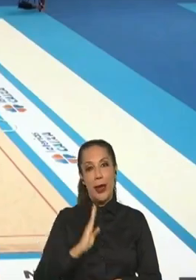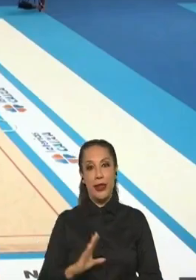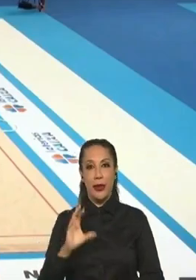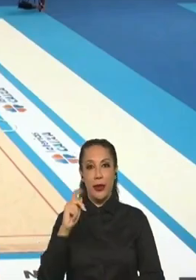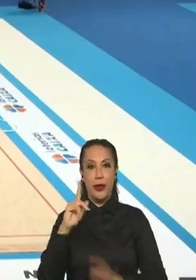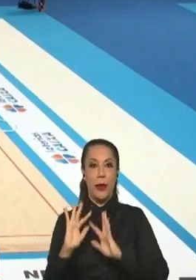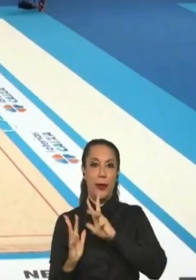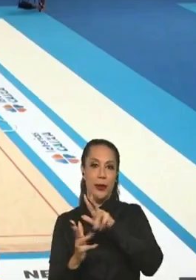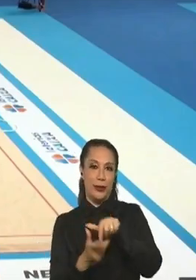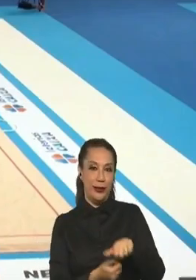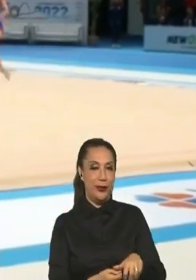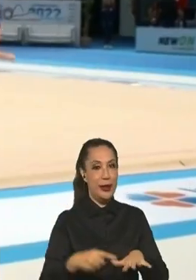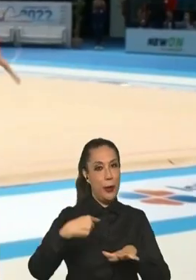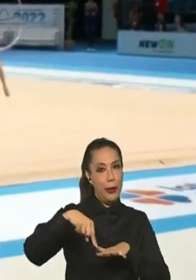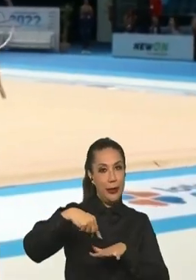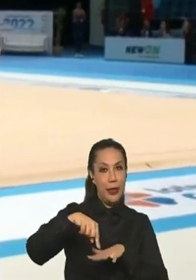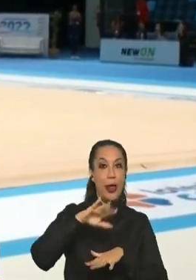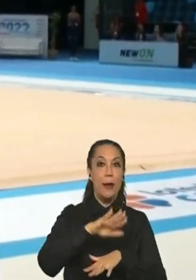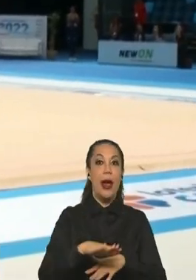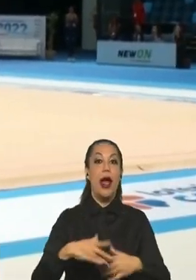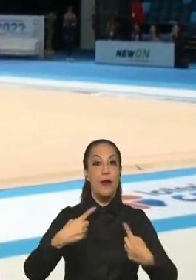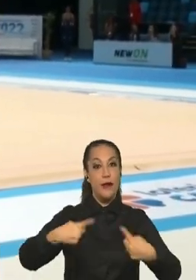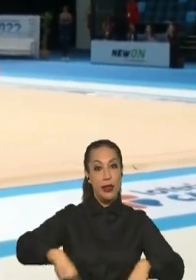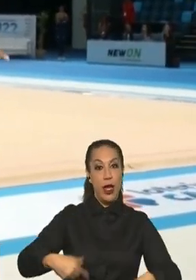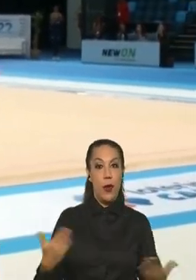do Mundo da categoria.